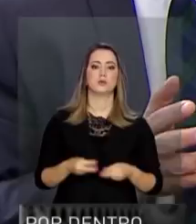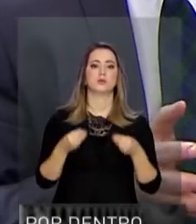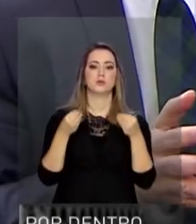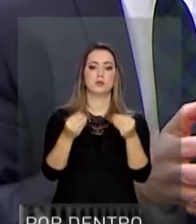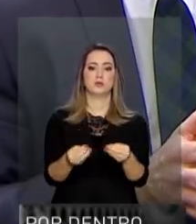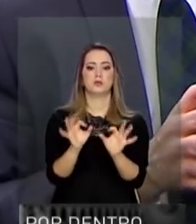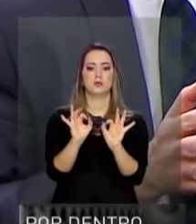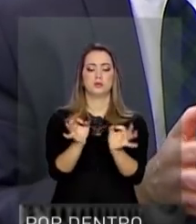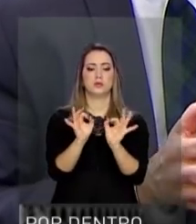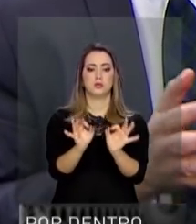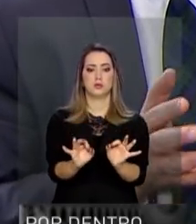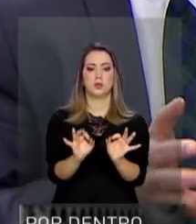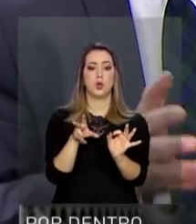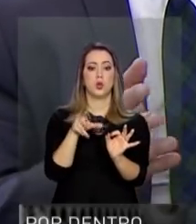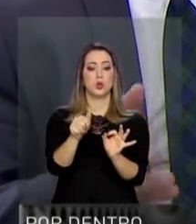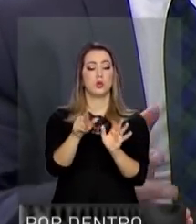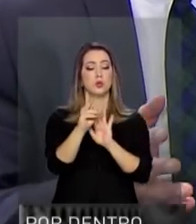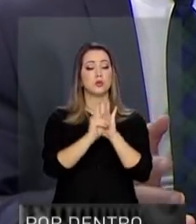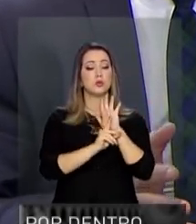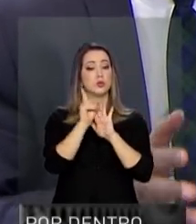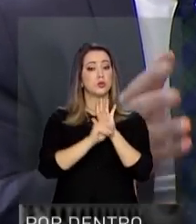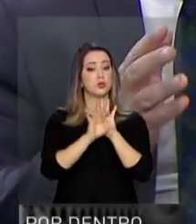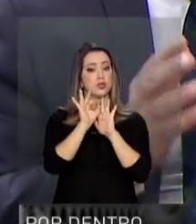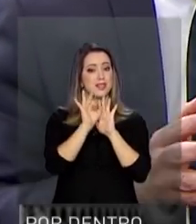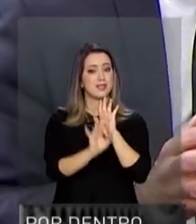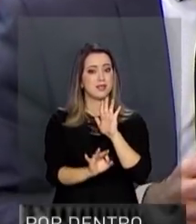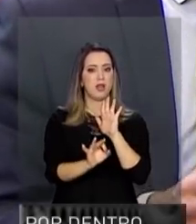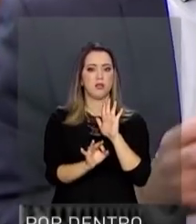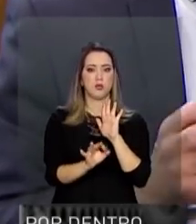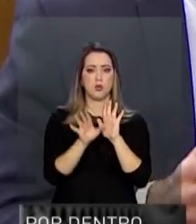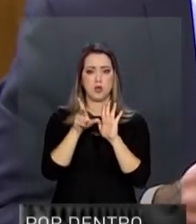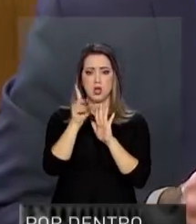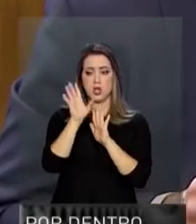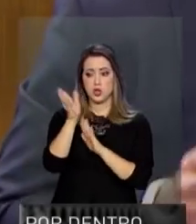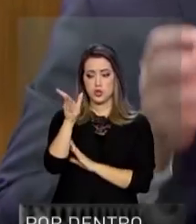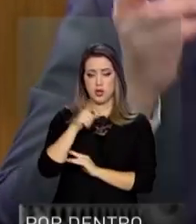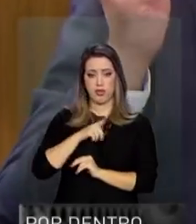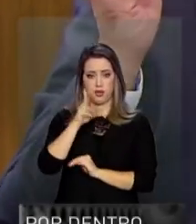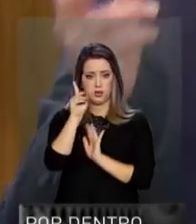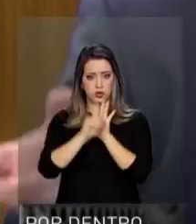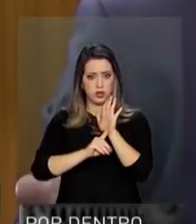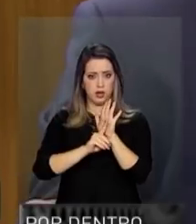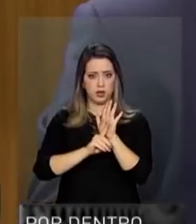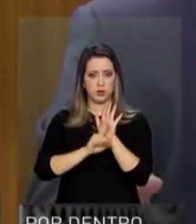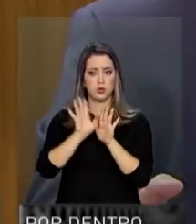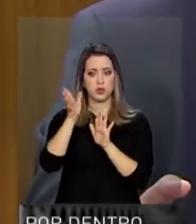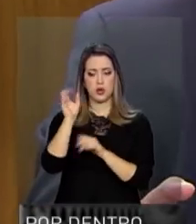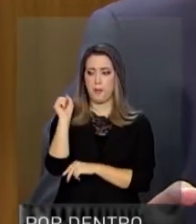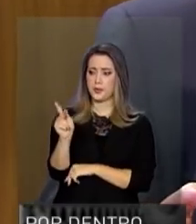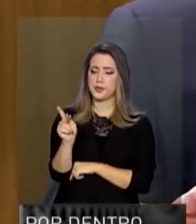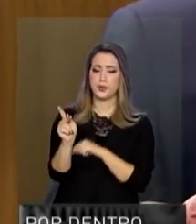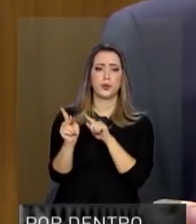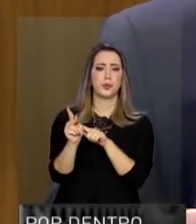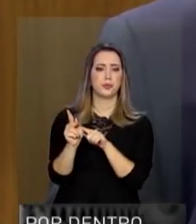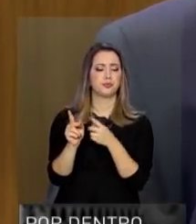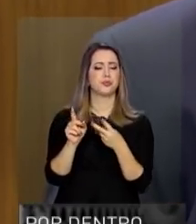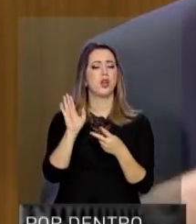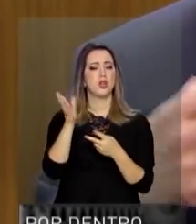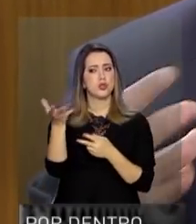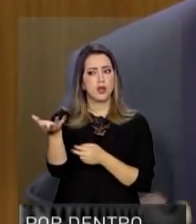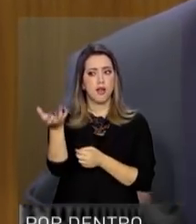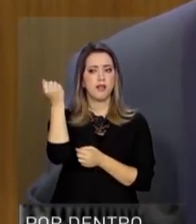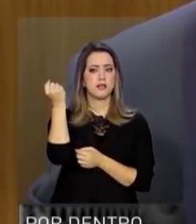para garantir exatamente todos os direitos adquiridos. Então, veja só, se você já é um aposentado, se você já é um